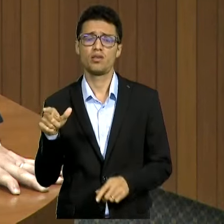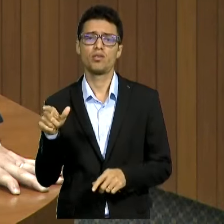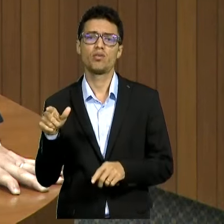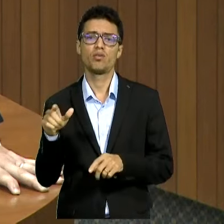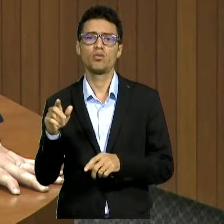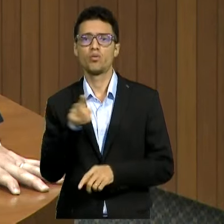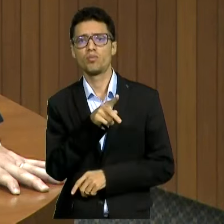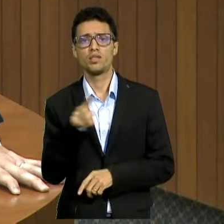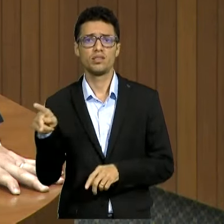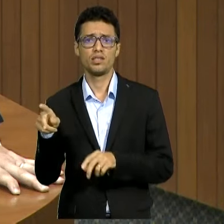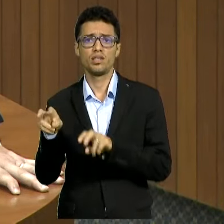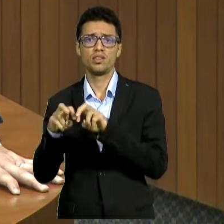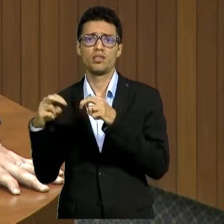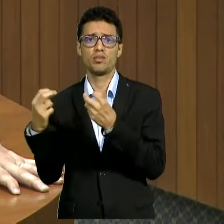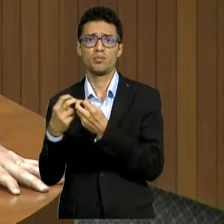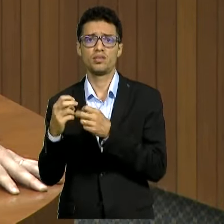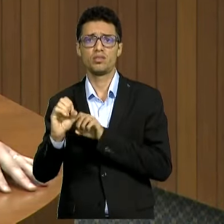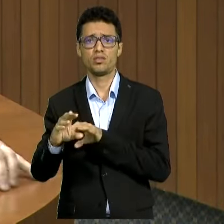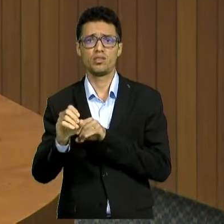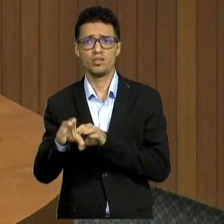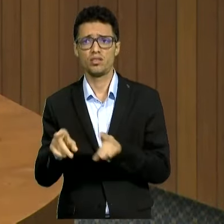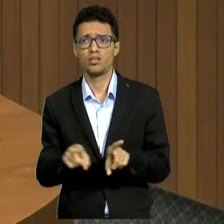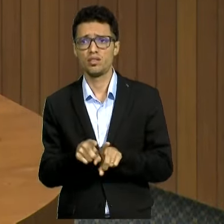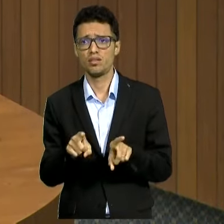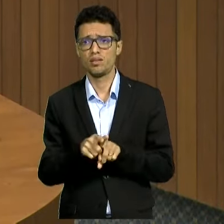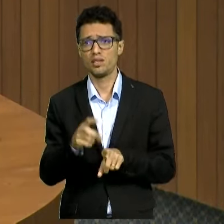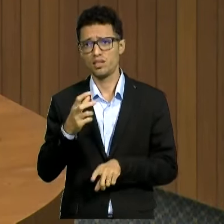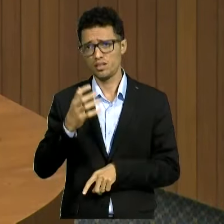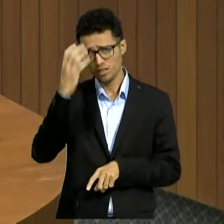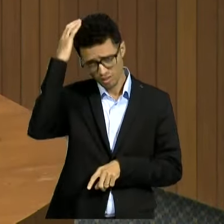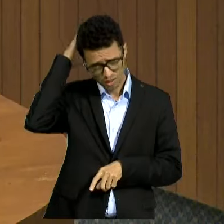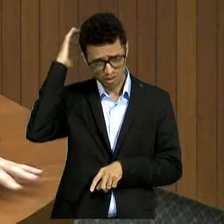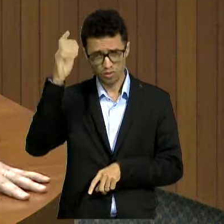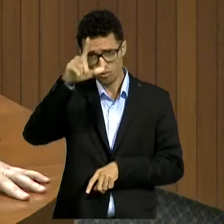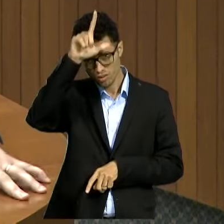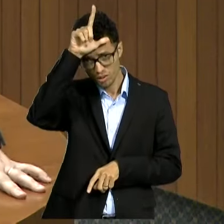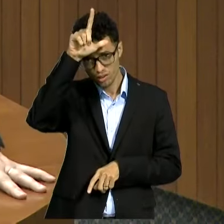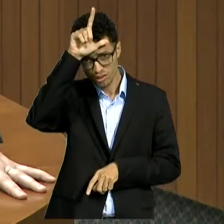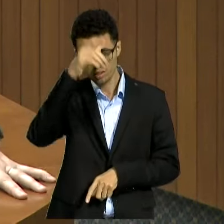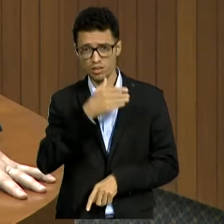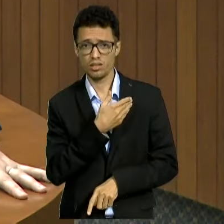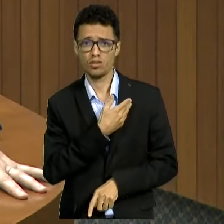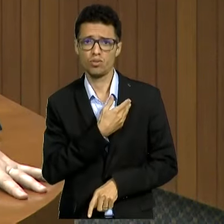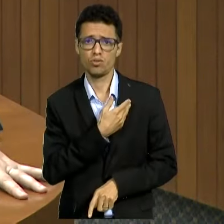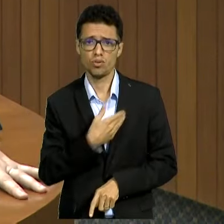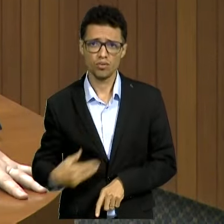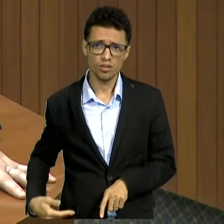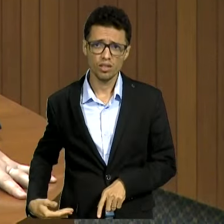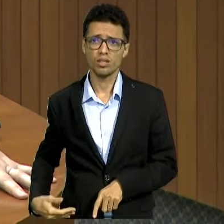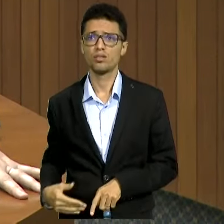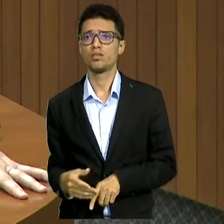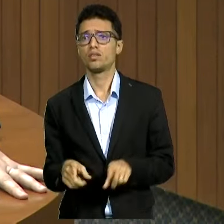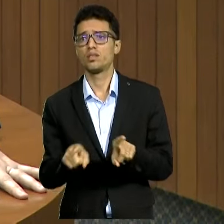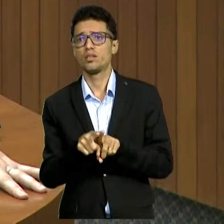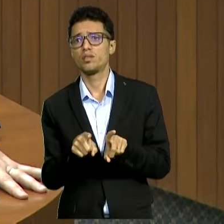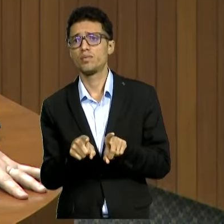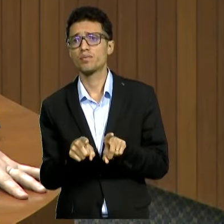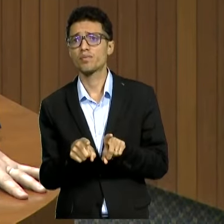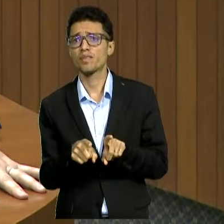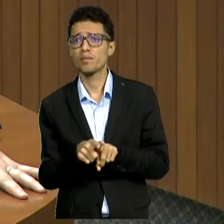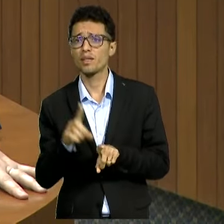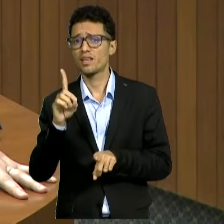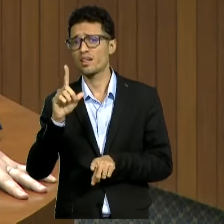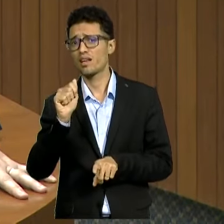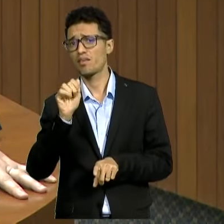líderes, deputado Neto Evangelista, líder da base do governo, e também o deputado Davi Brandão, a fazer essa reflexão, a autorizar